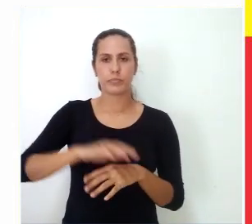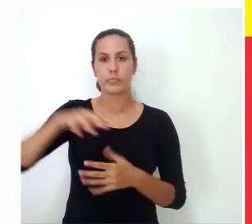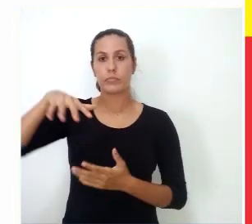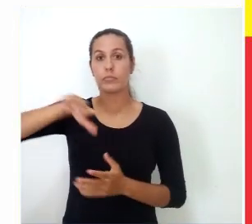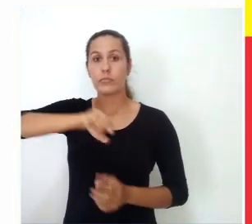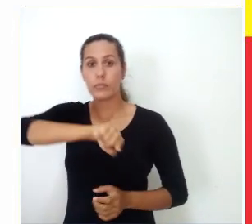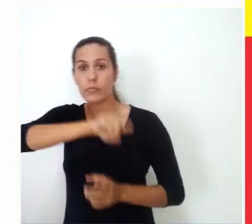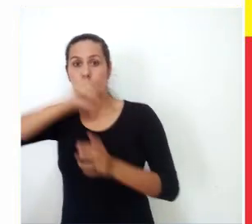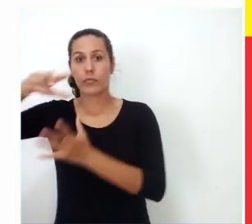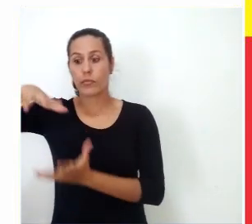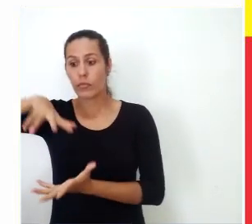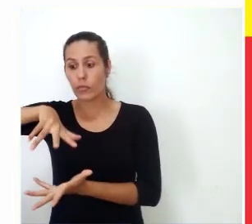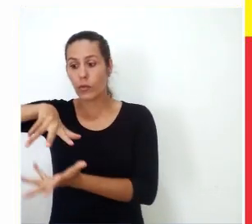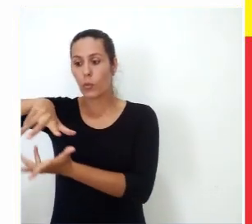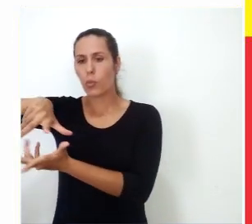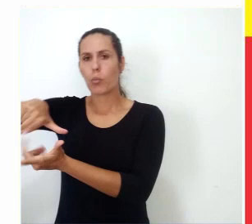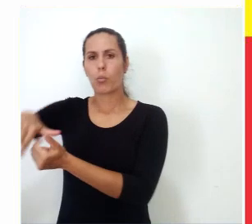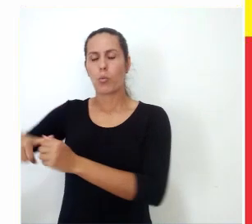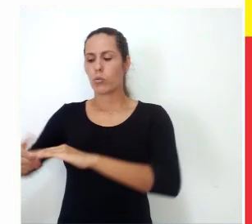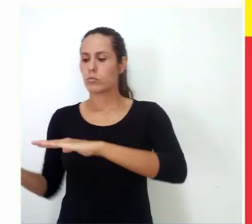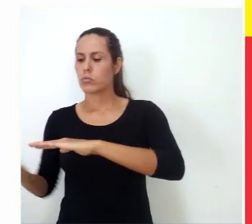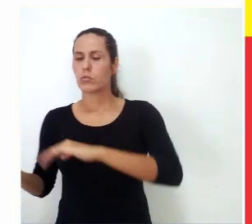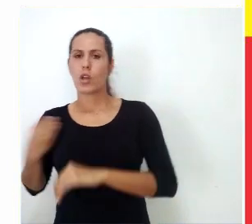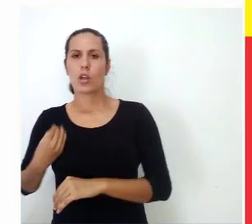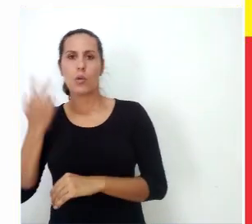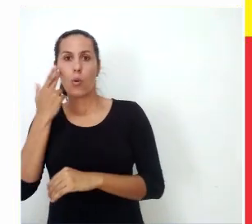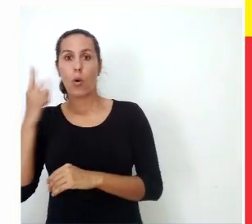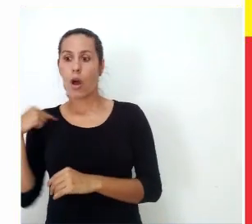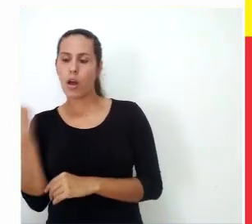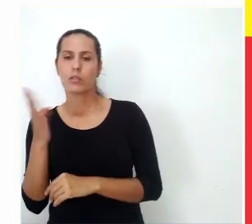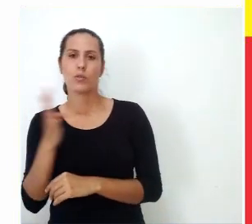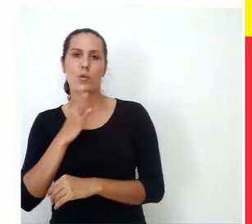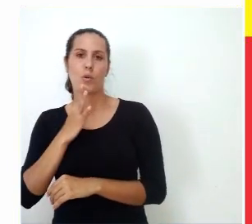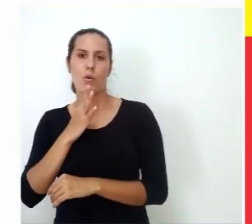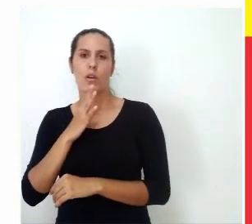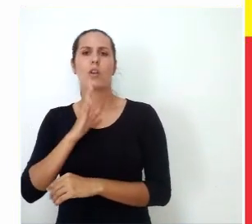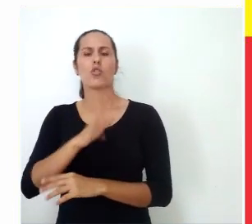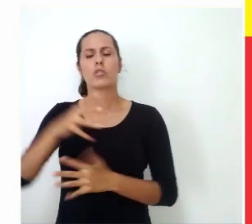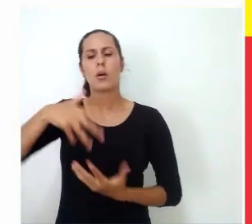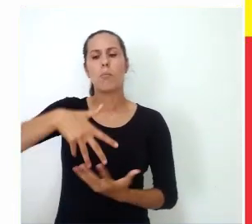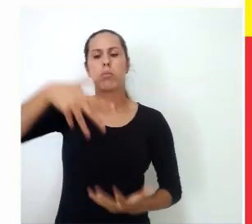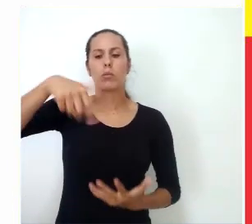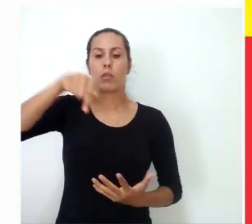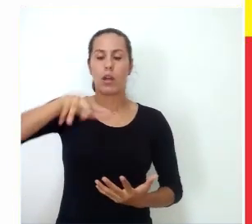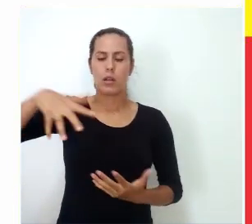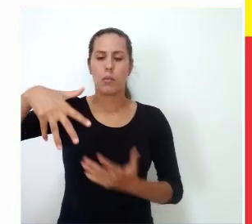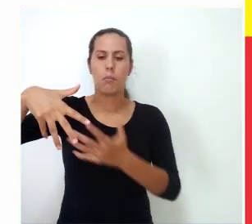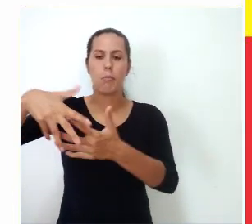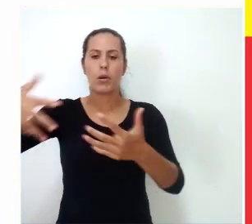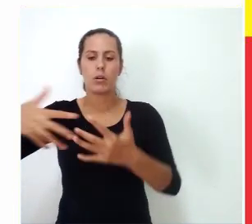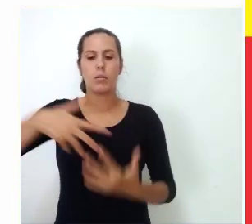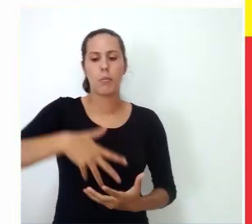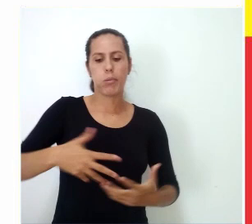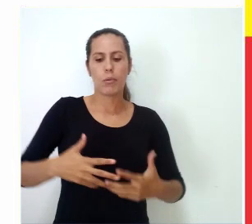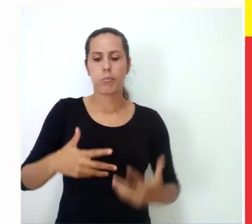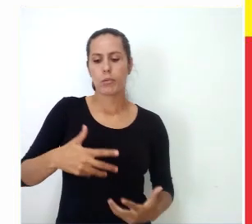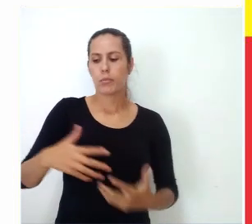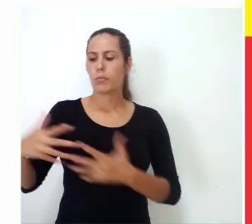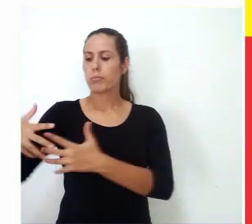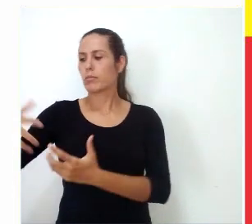terceiro globo, vocês estão vendo o mundo moderno, o mundo atual, onde os continentes já foram